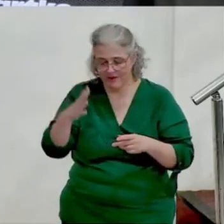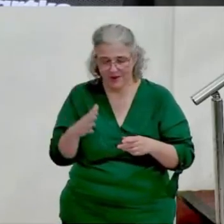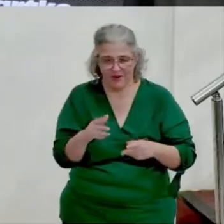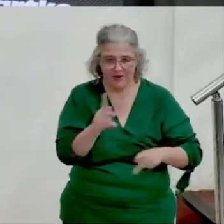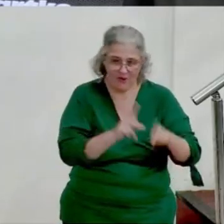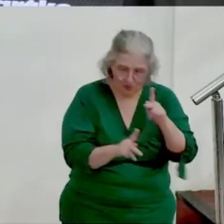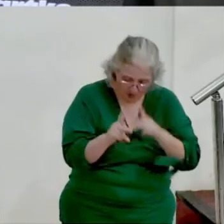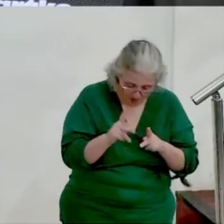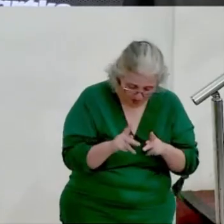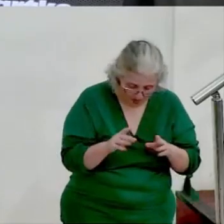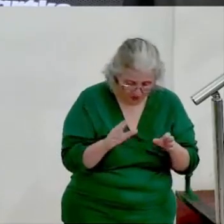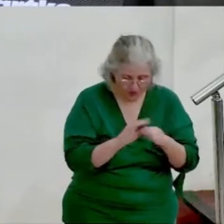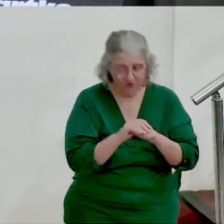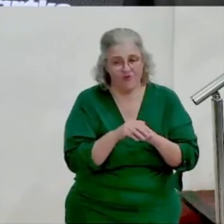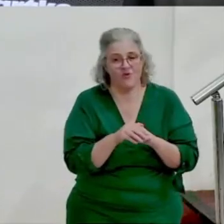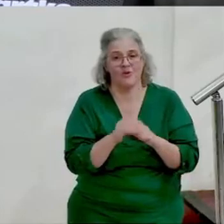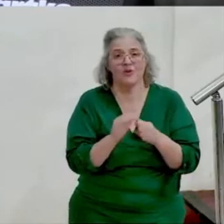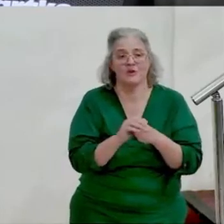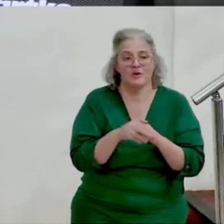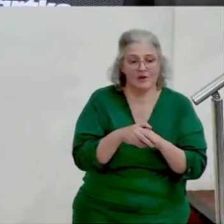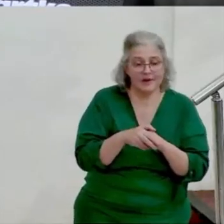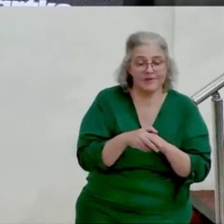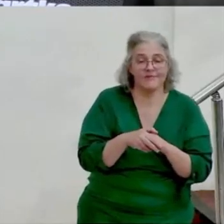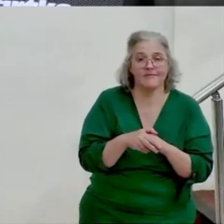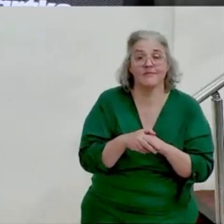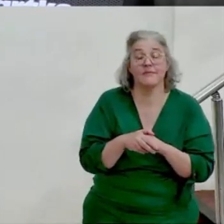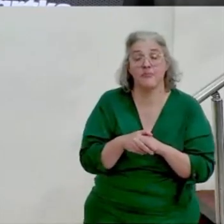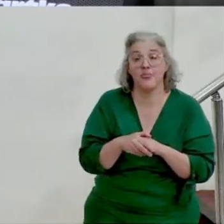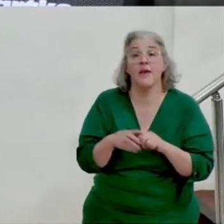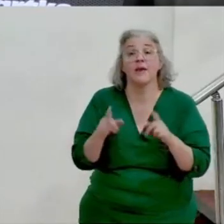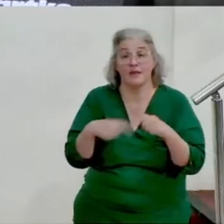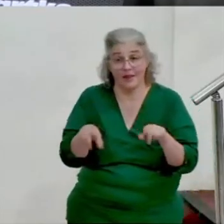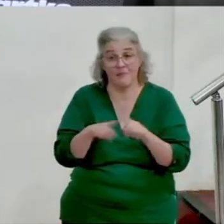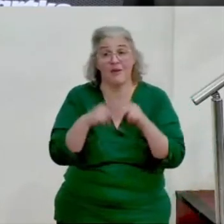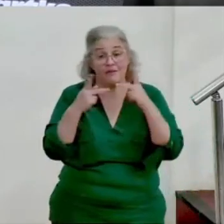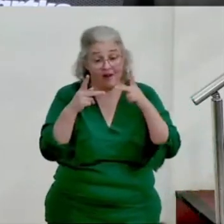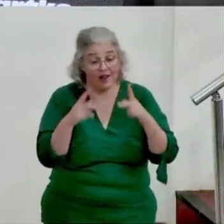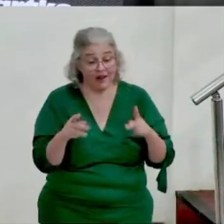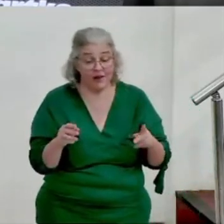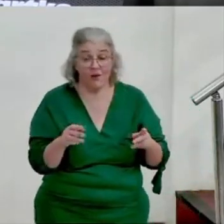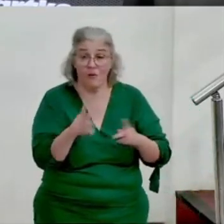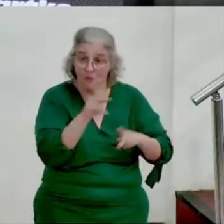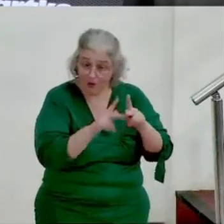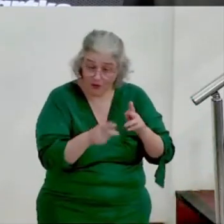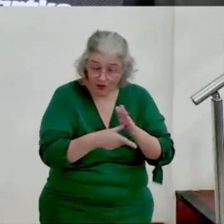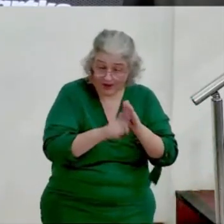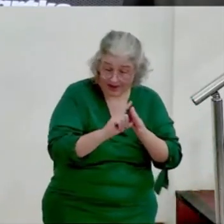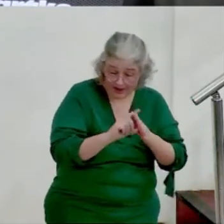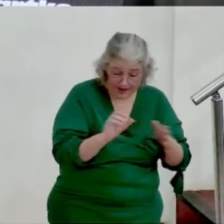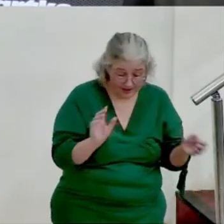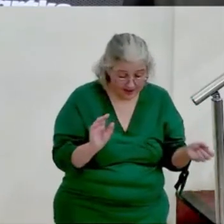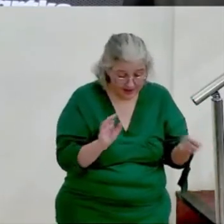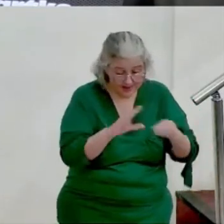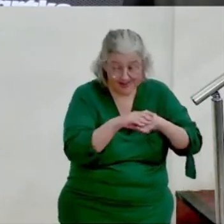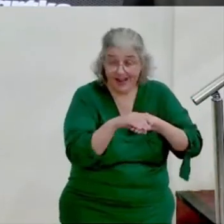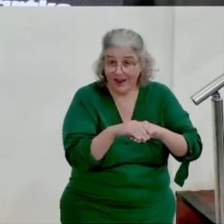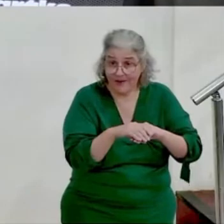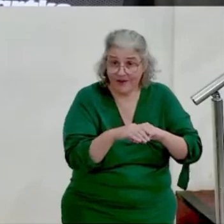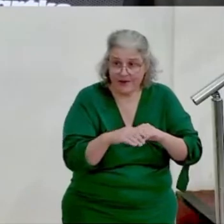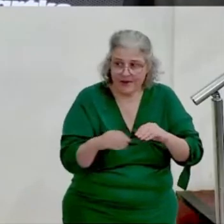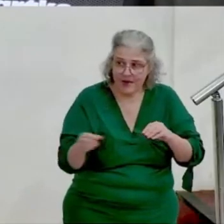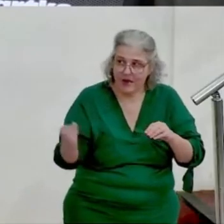que andava em trevas viu grande luz, e os que viviam na região da sombra da